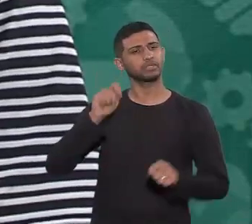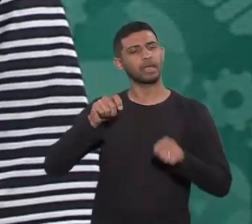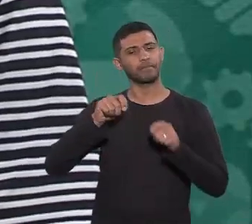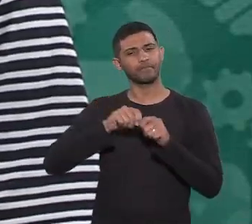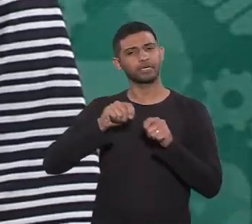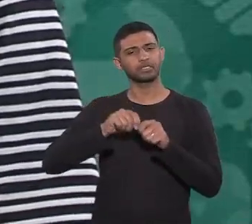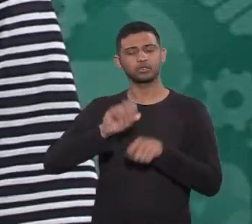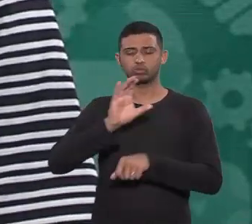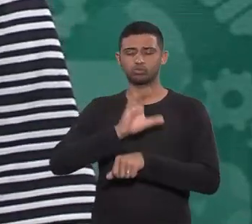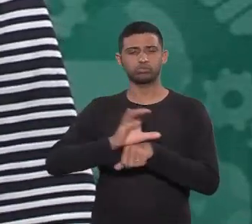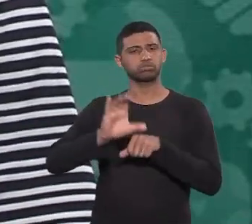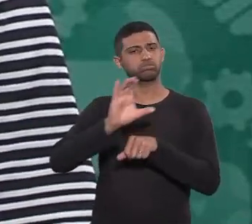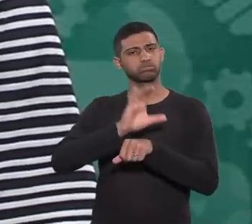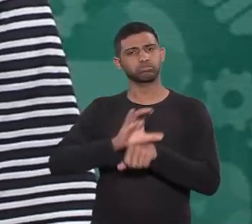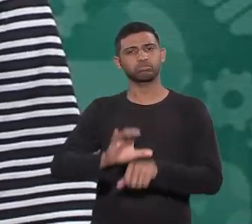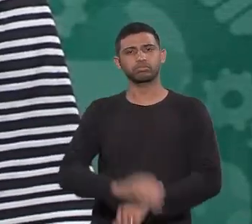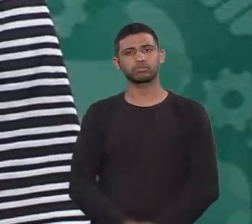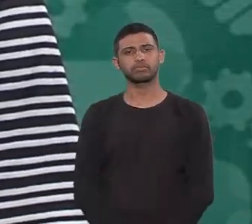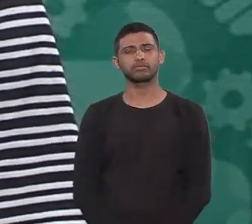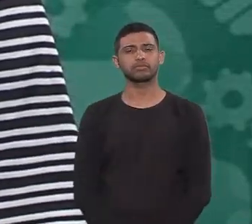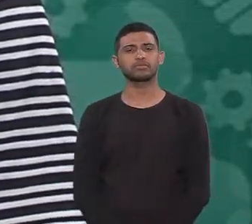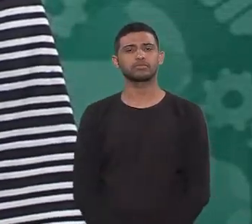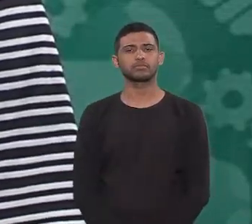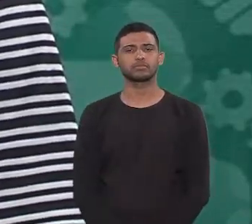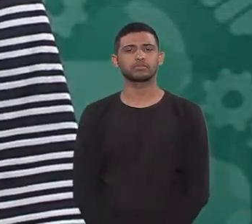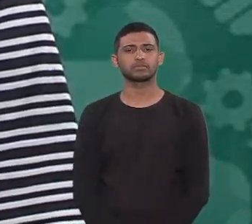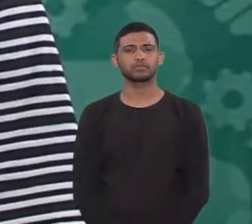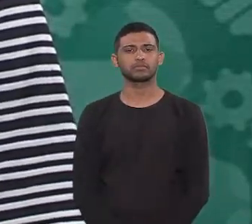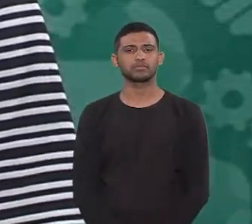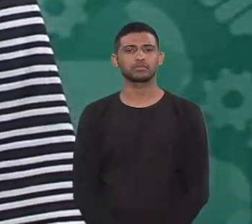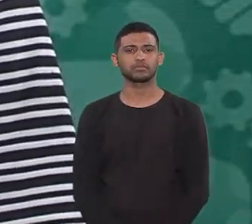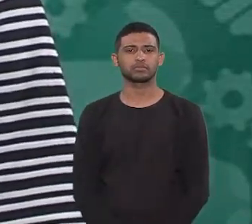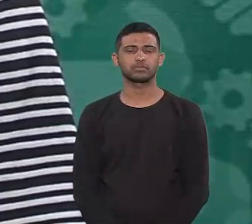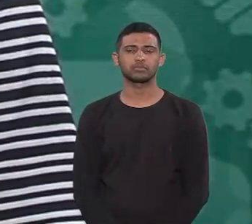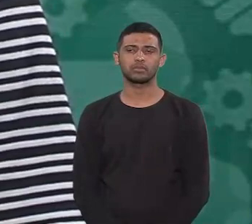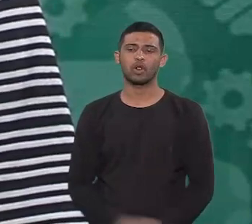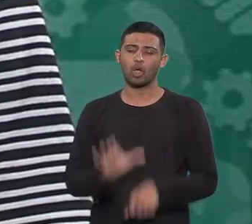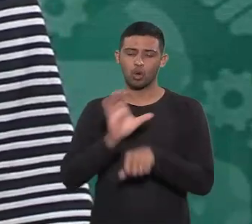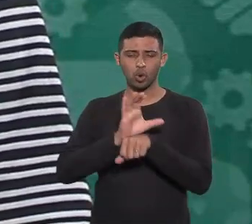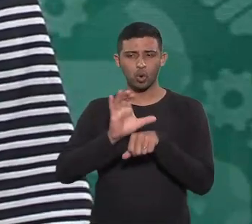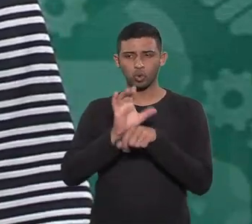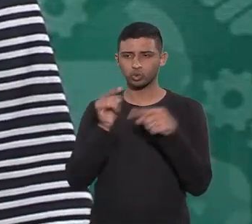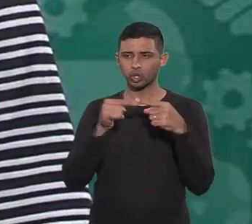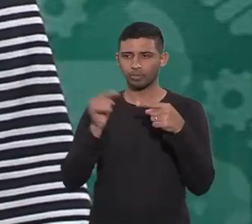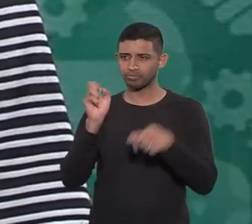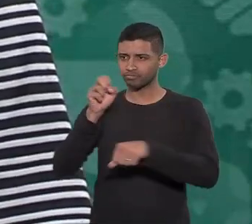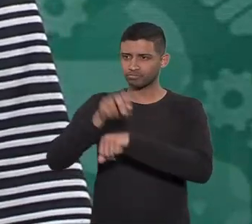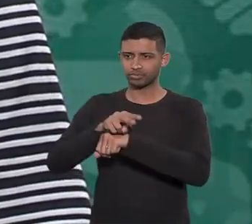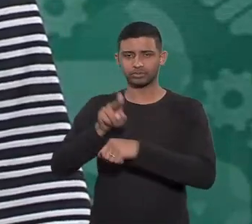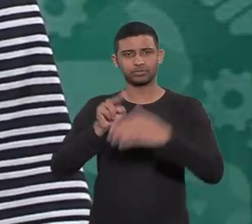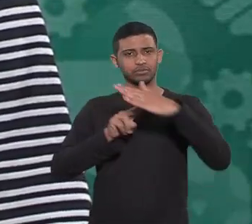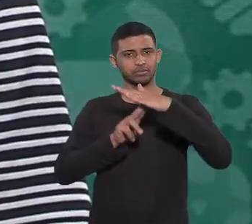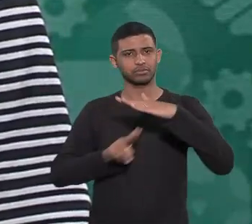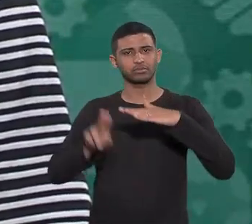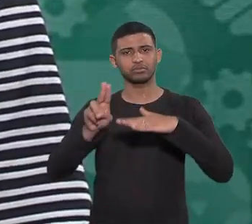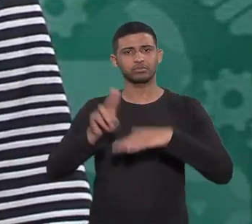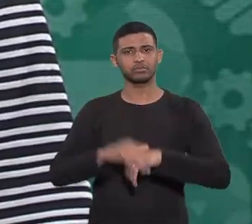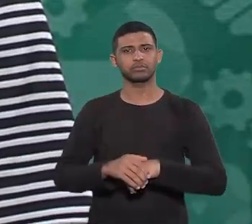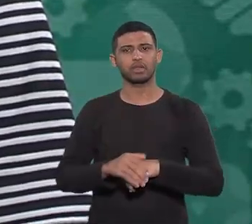fazer um curso, sabe? De cursar uma universidade.